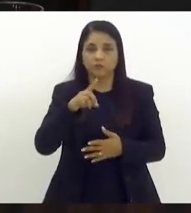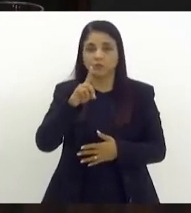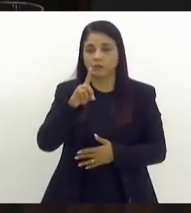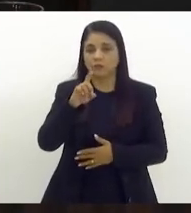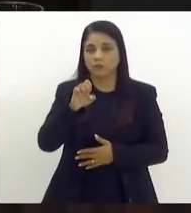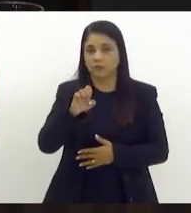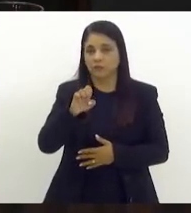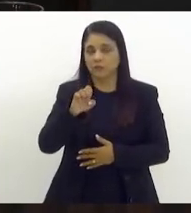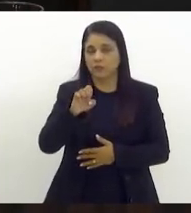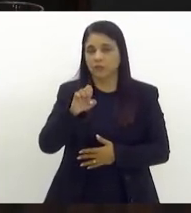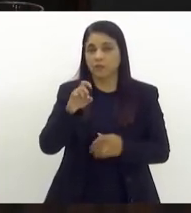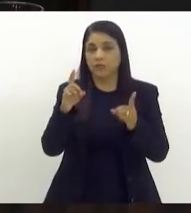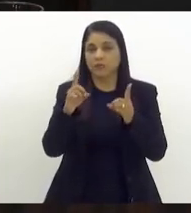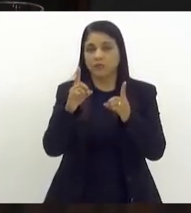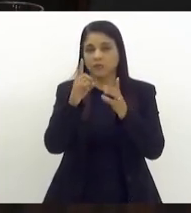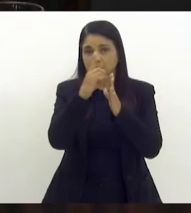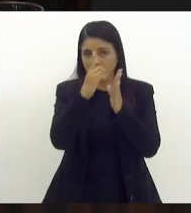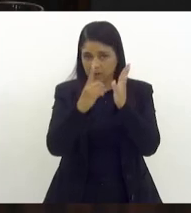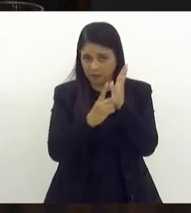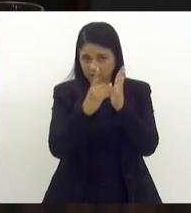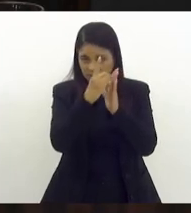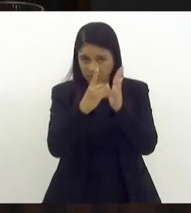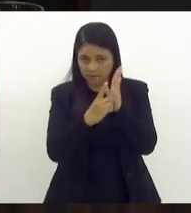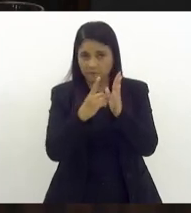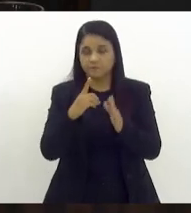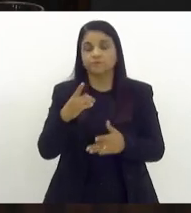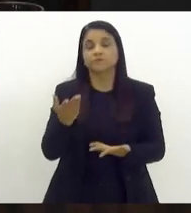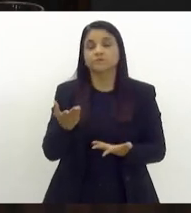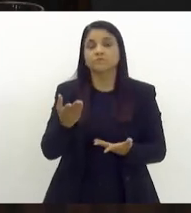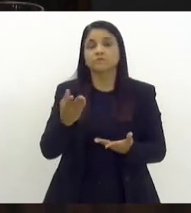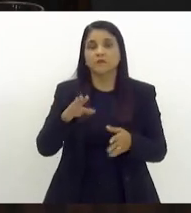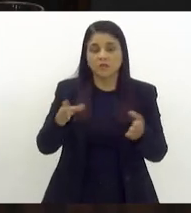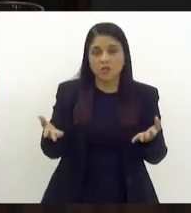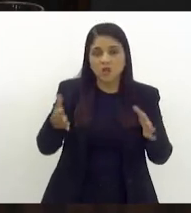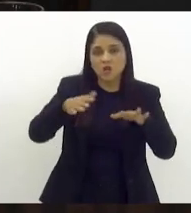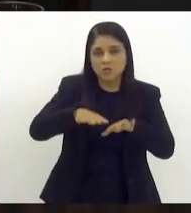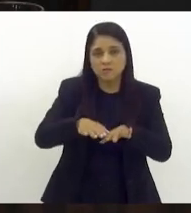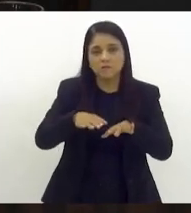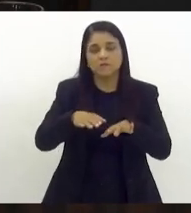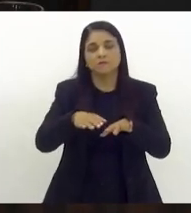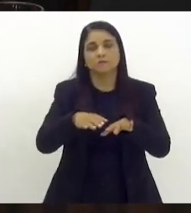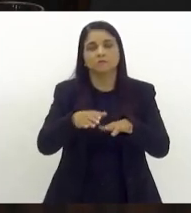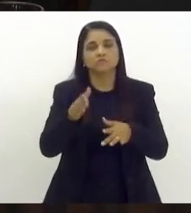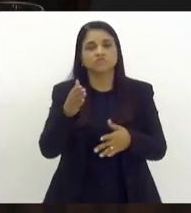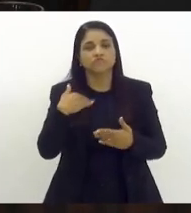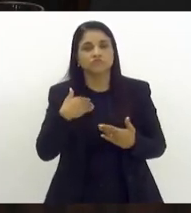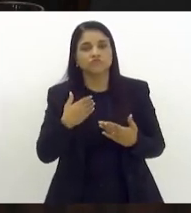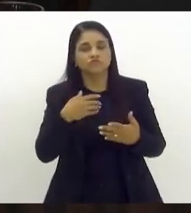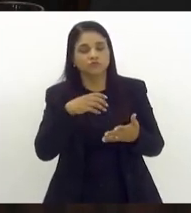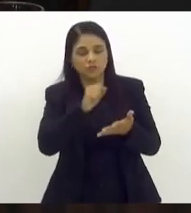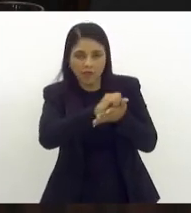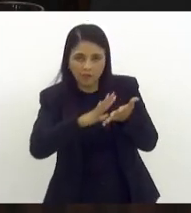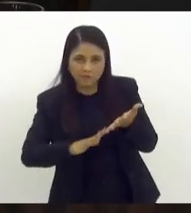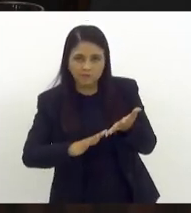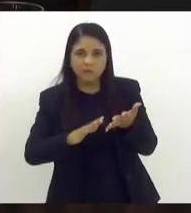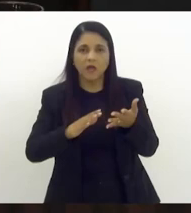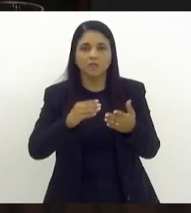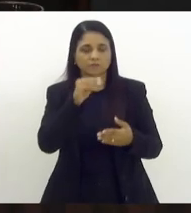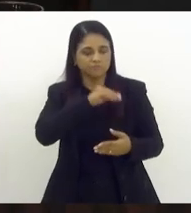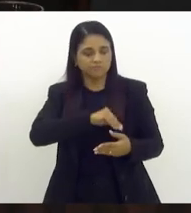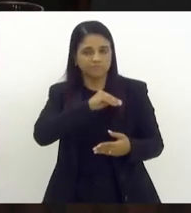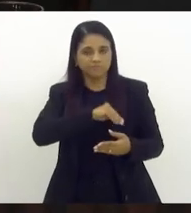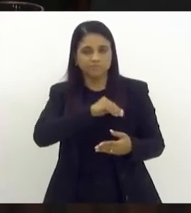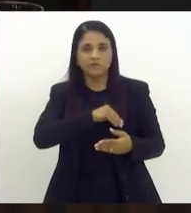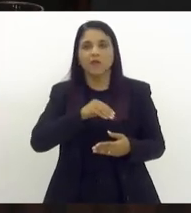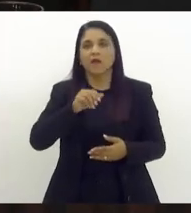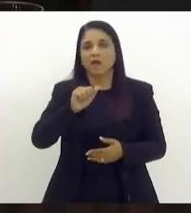RJ, para aquisição da primeira inclusão da observação de exercício de atividade remunerada,